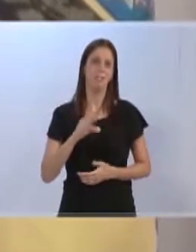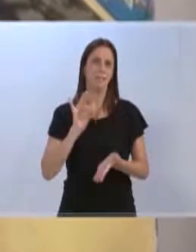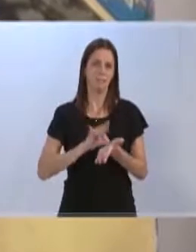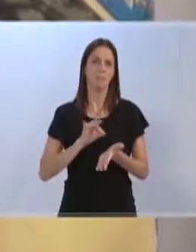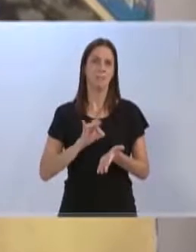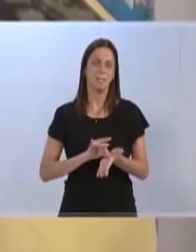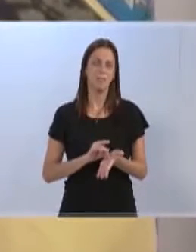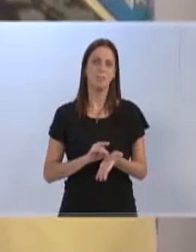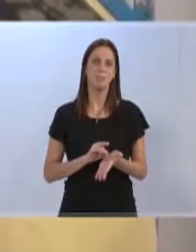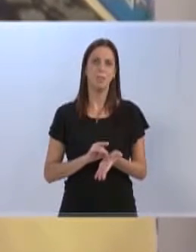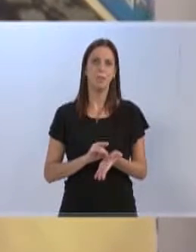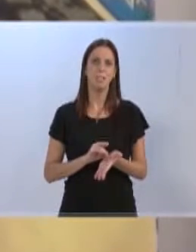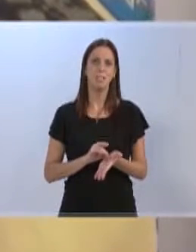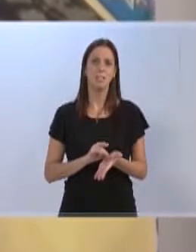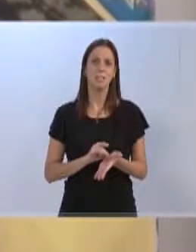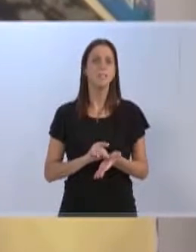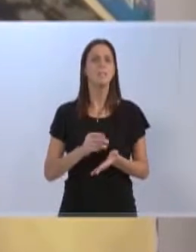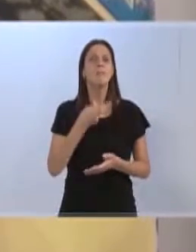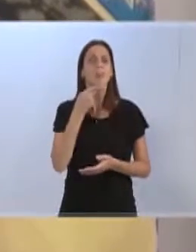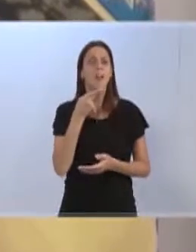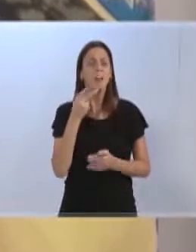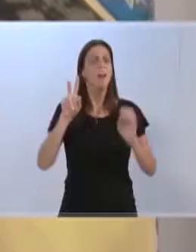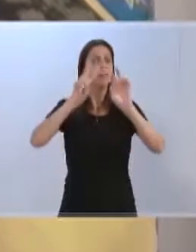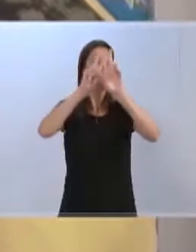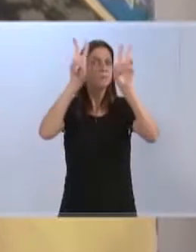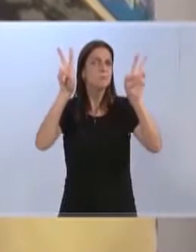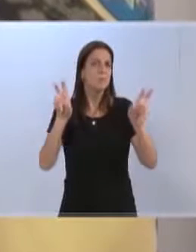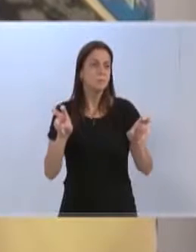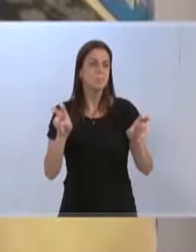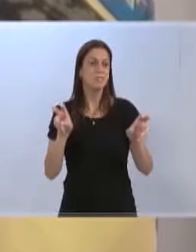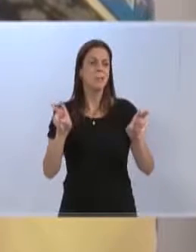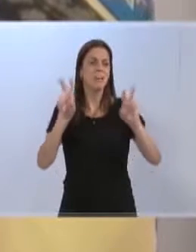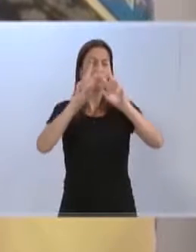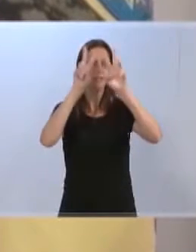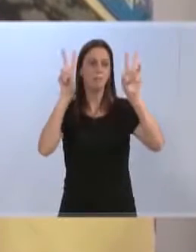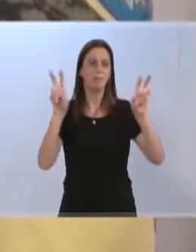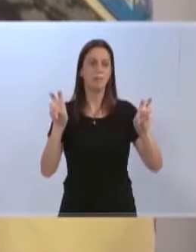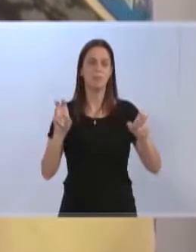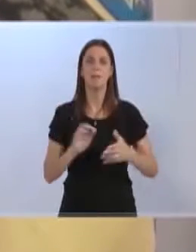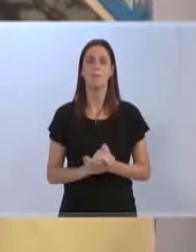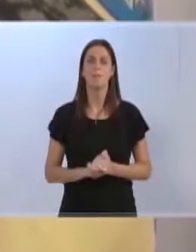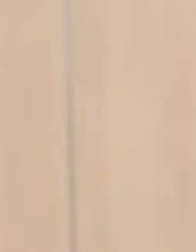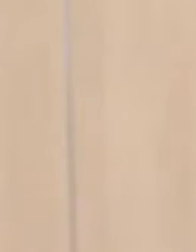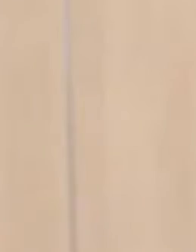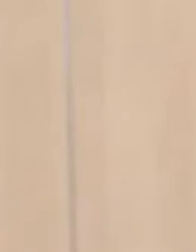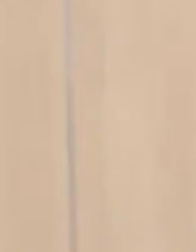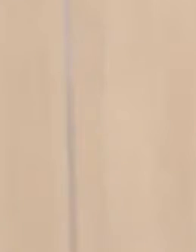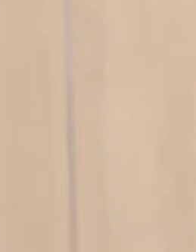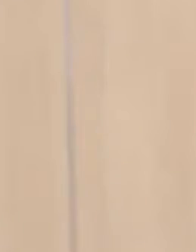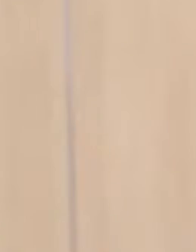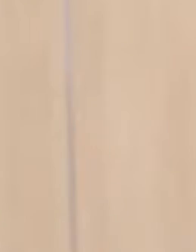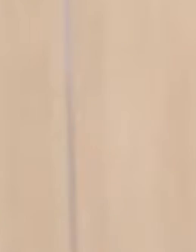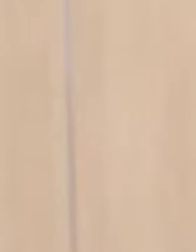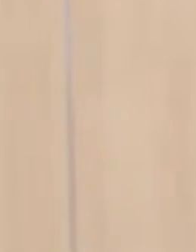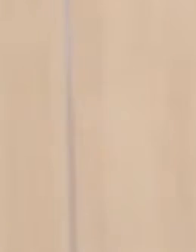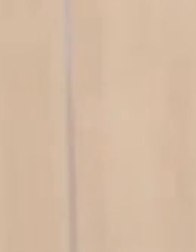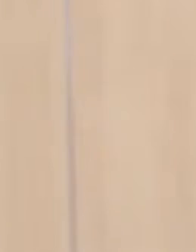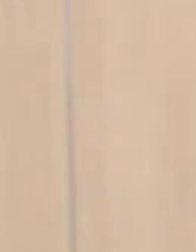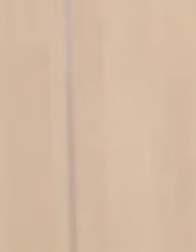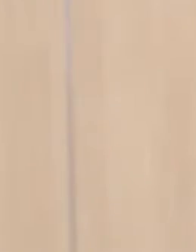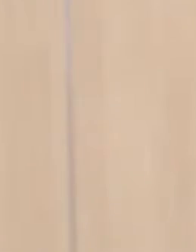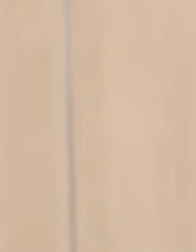da Rosa destacou a importância da sociedade estar mais envolvida nas causas animais. Os grandes temas da